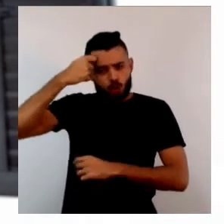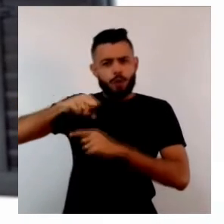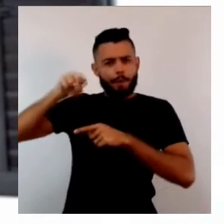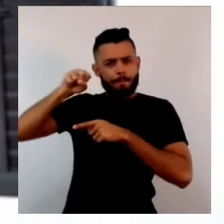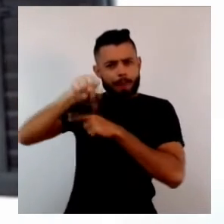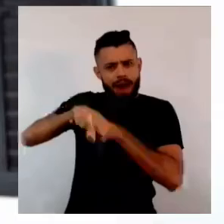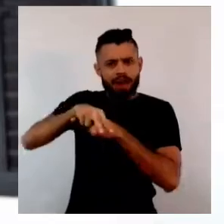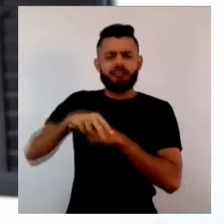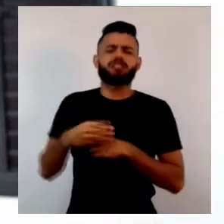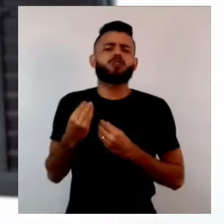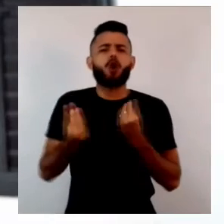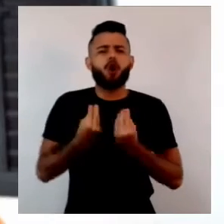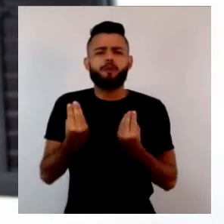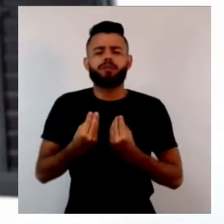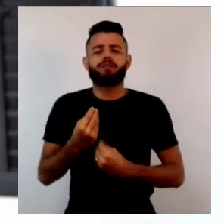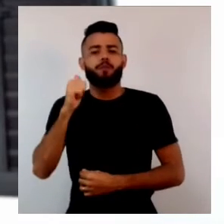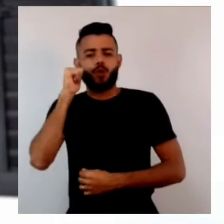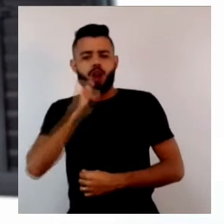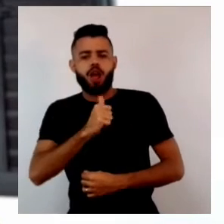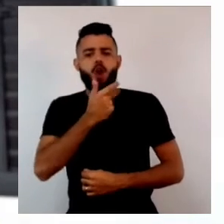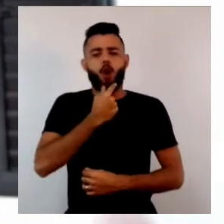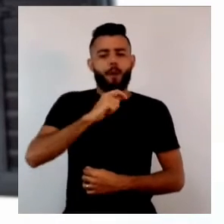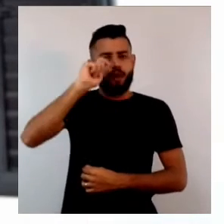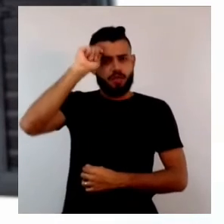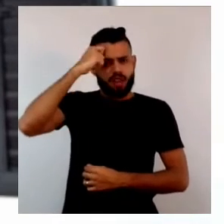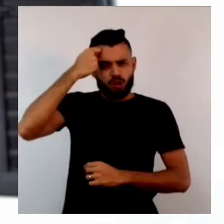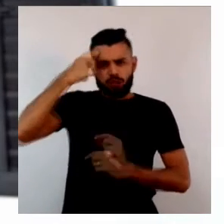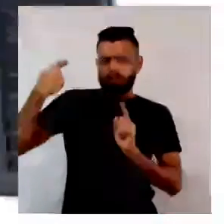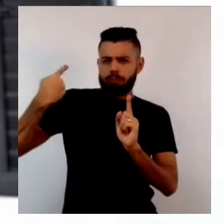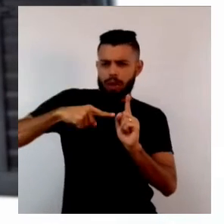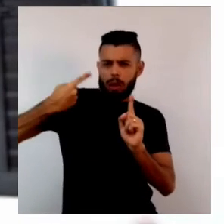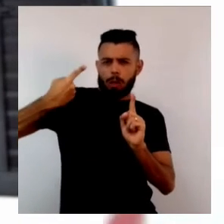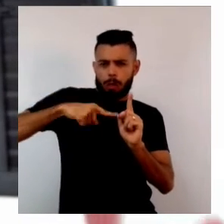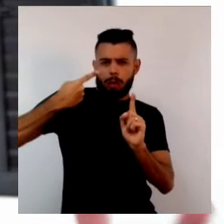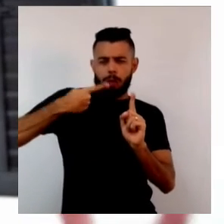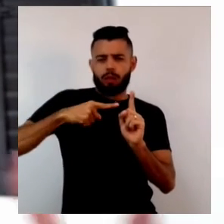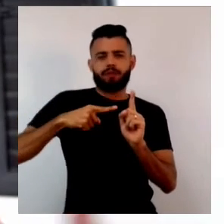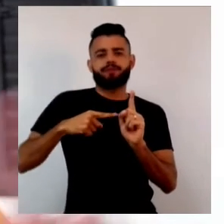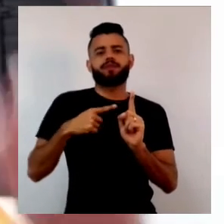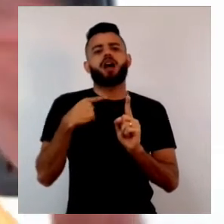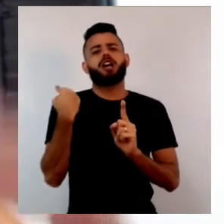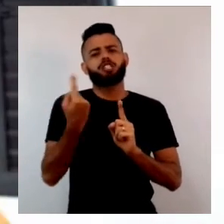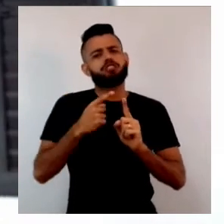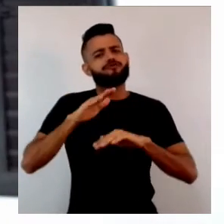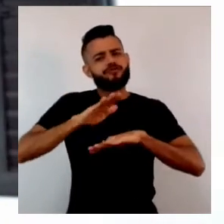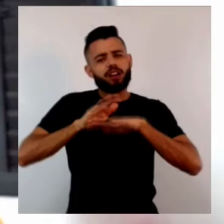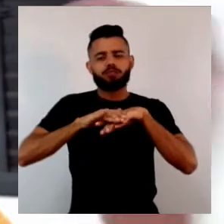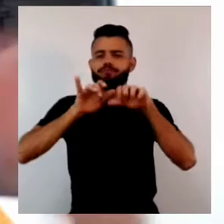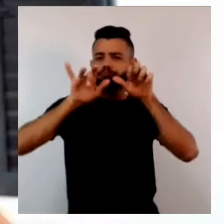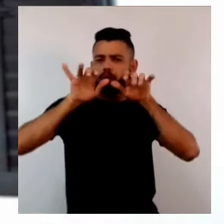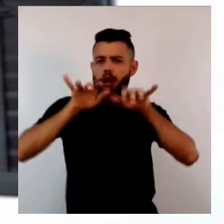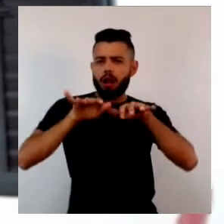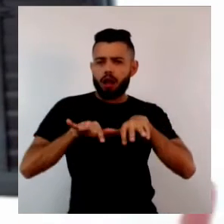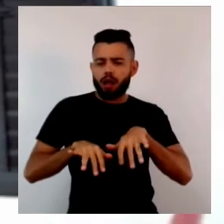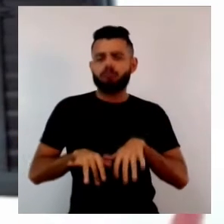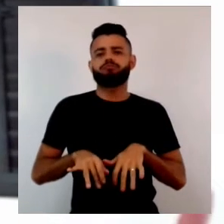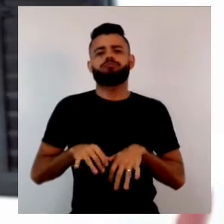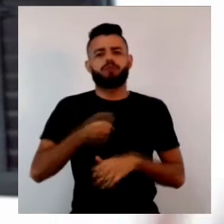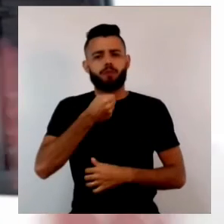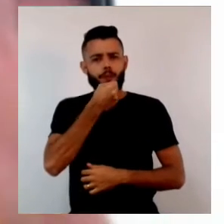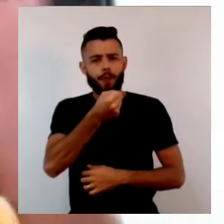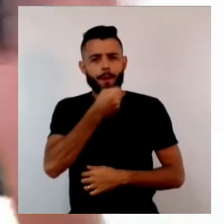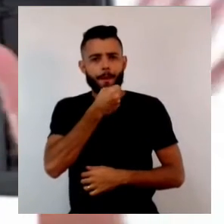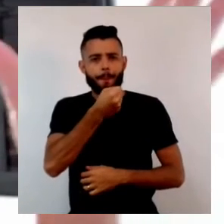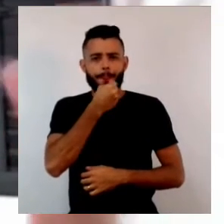e homens negros, né? A gente, a partir das matérias que a gente faz, com uma infraestrutura muito menor do que